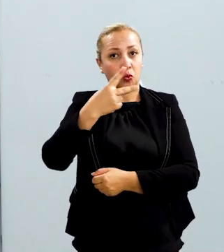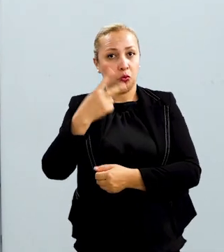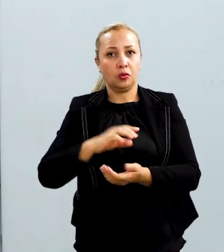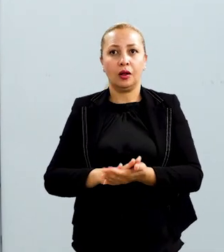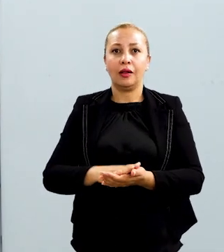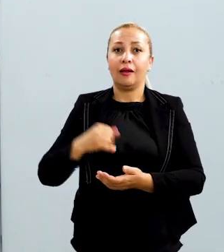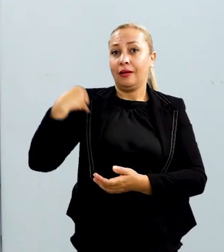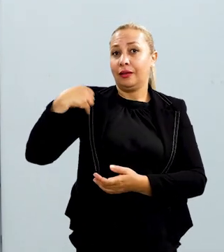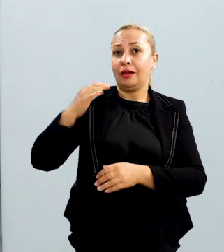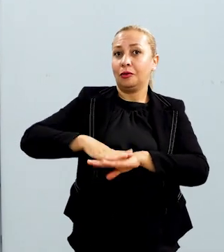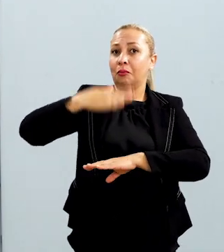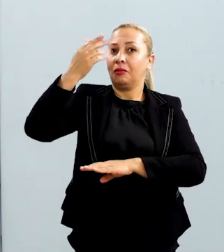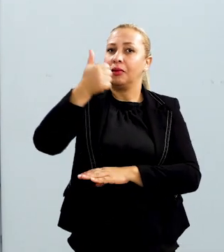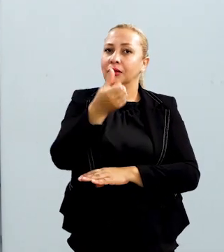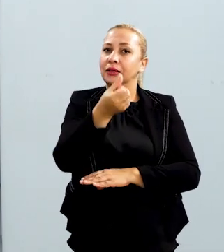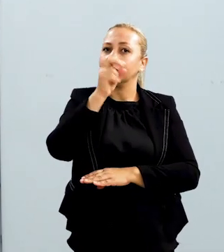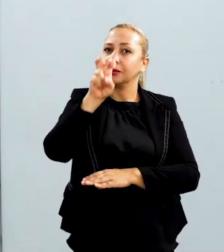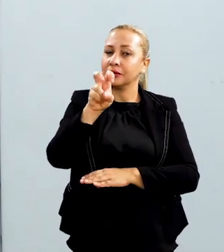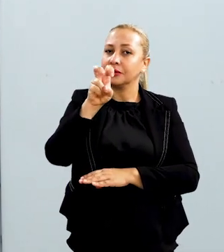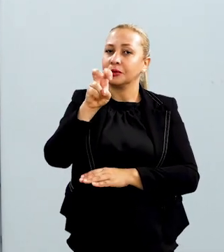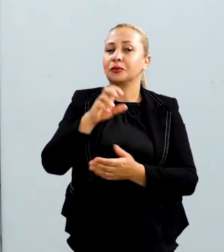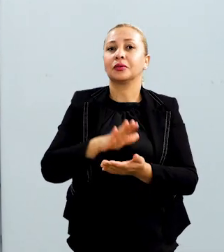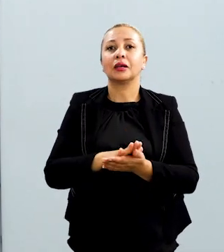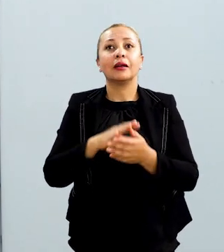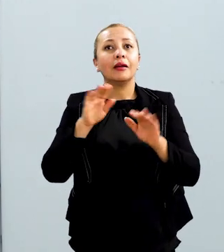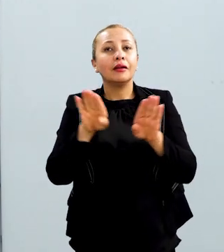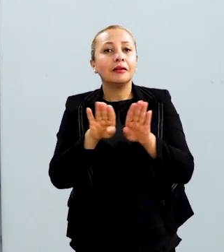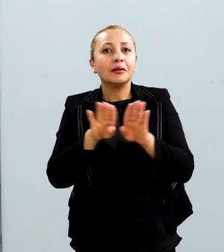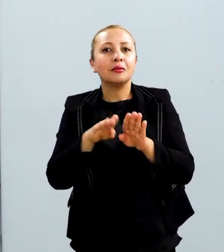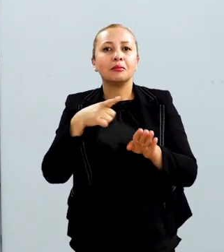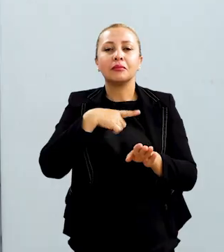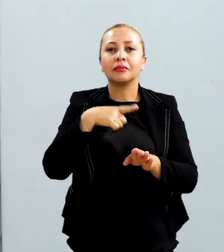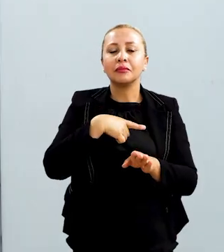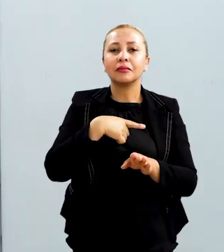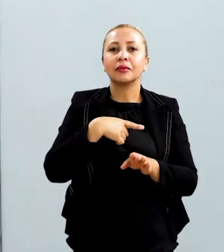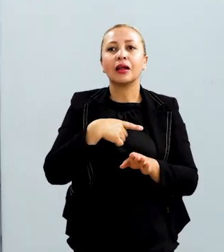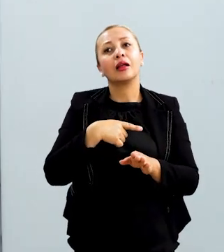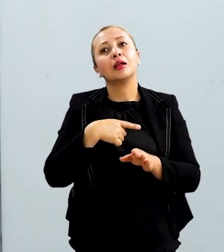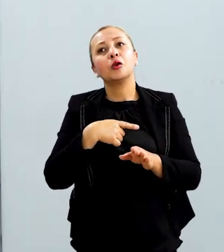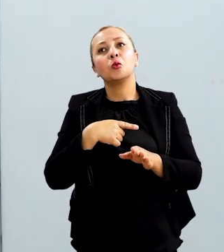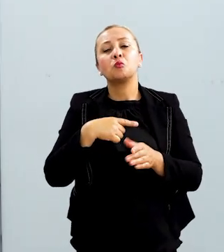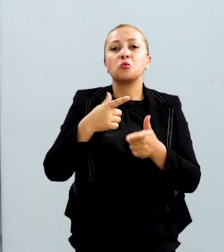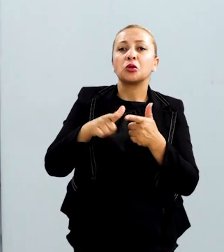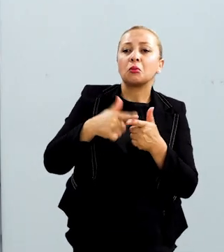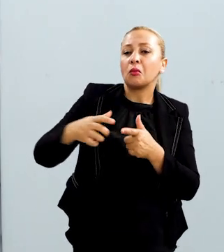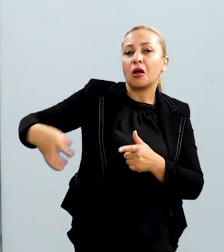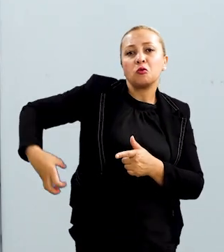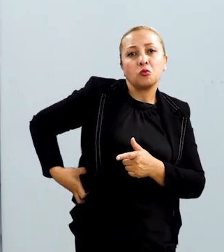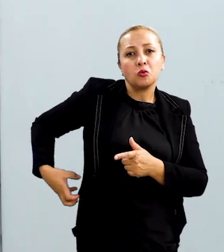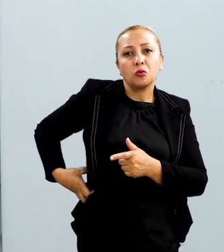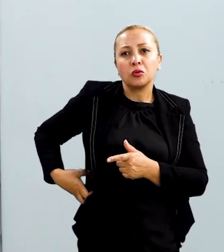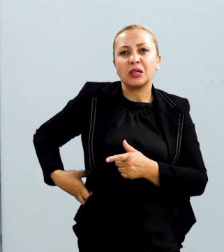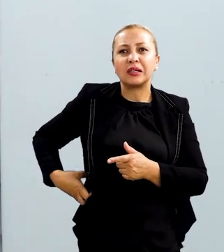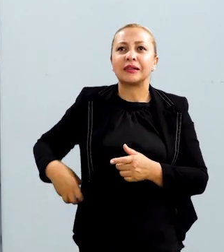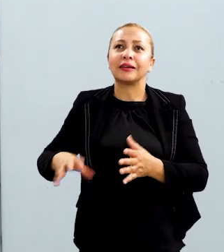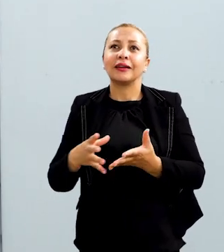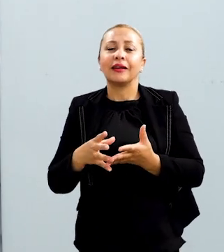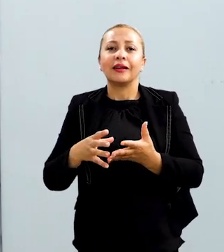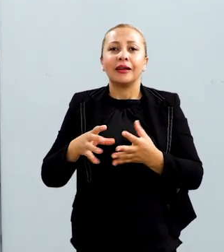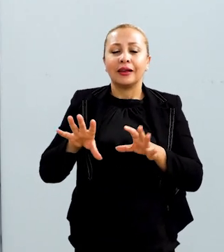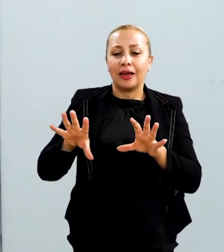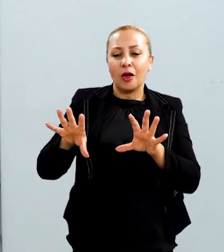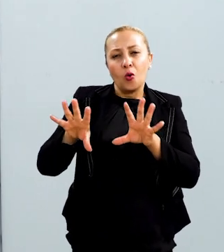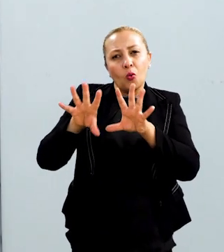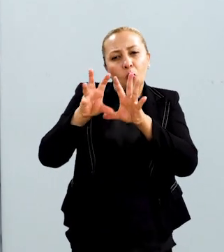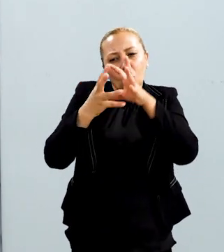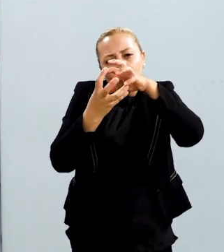2, acima de 65 anos de idade, e que tem uma função renal com a função com clearance,